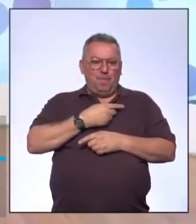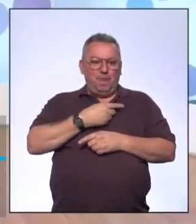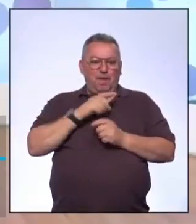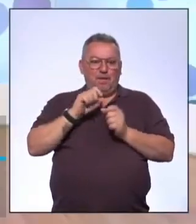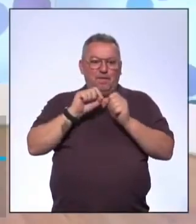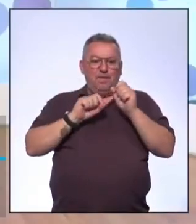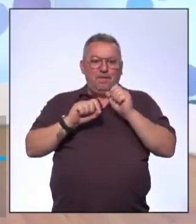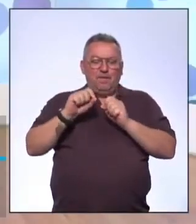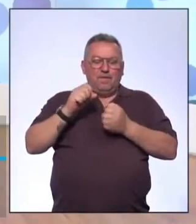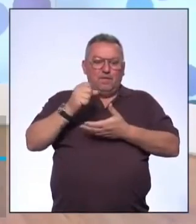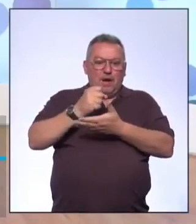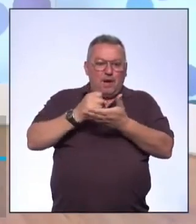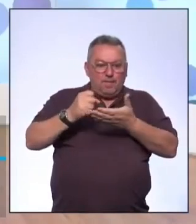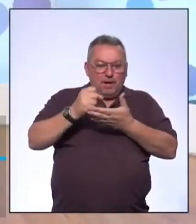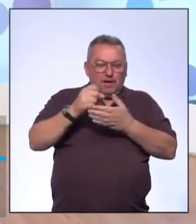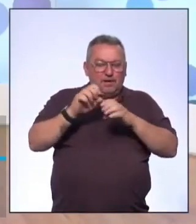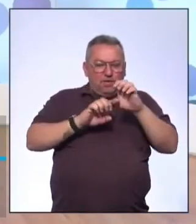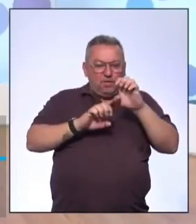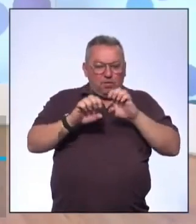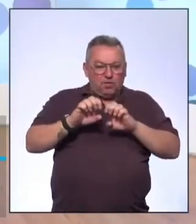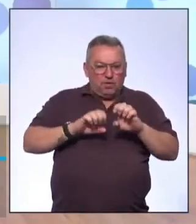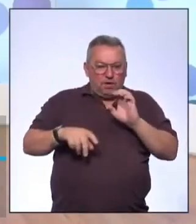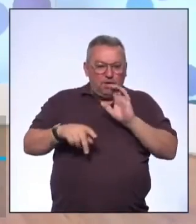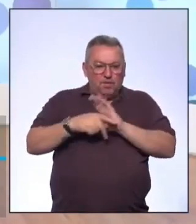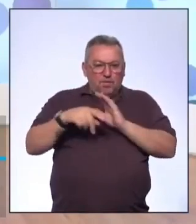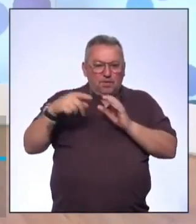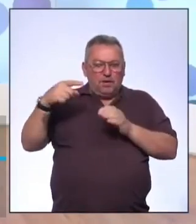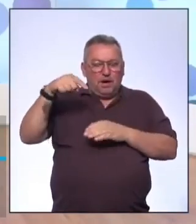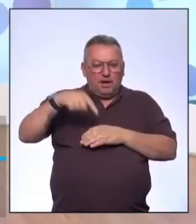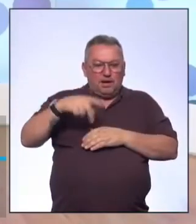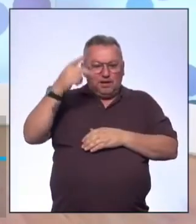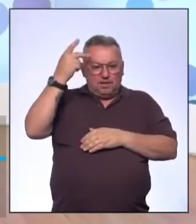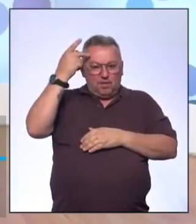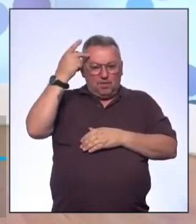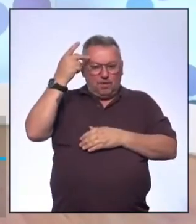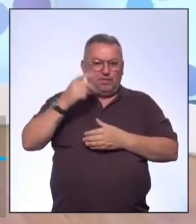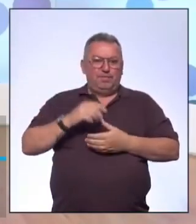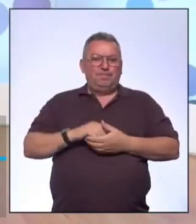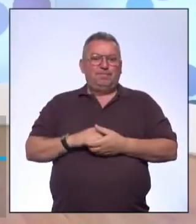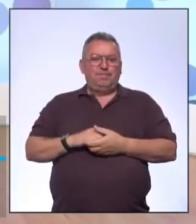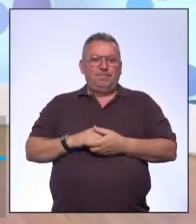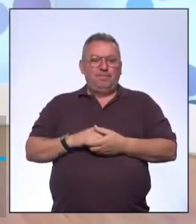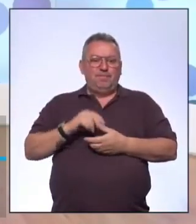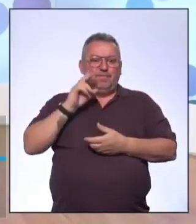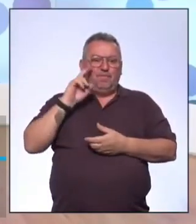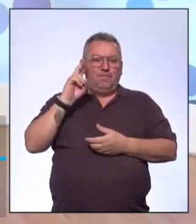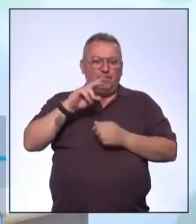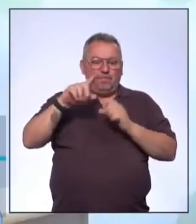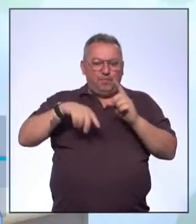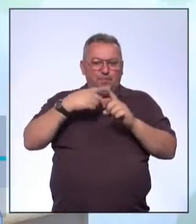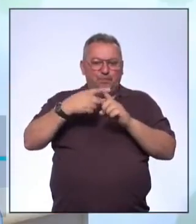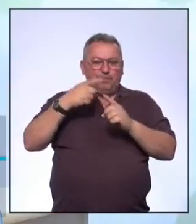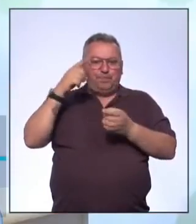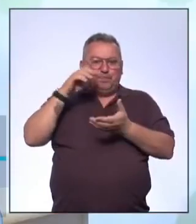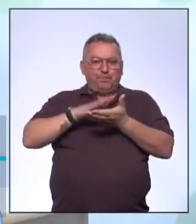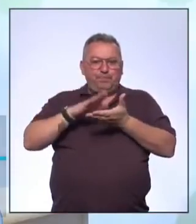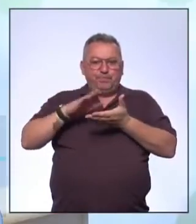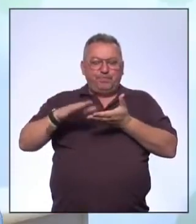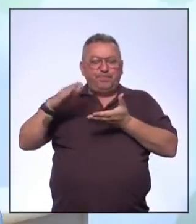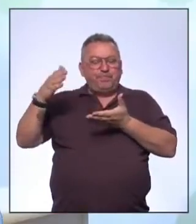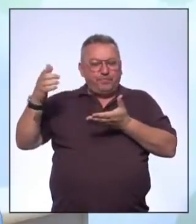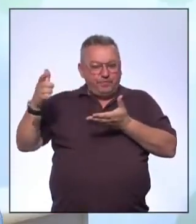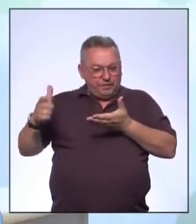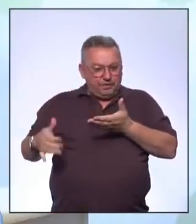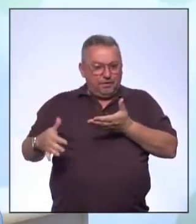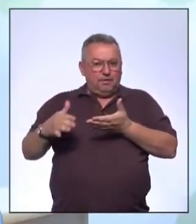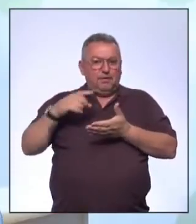formaram a base, estrutural daqui da nossa cidade, daqui de São Paulo, ok? Vamos para mais uma